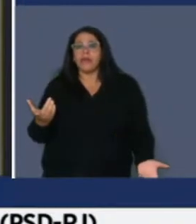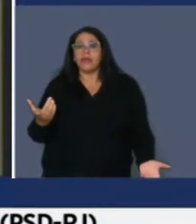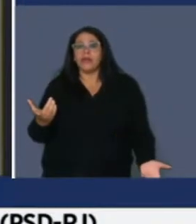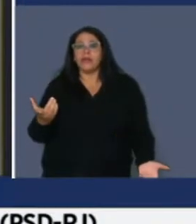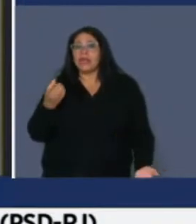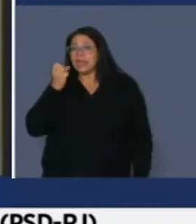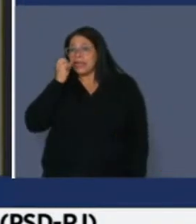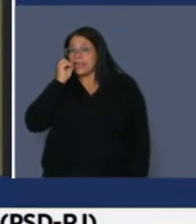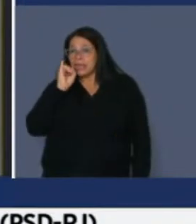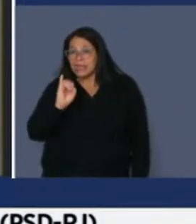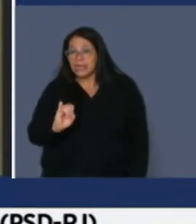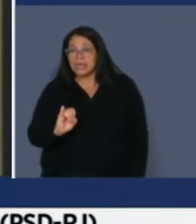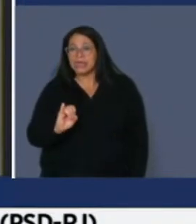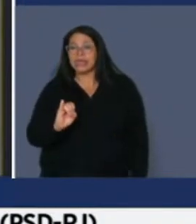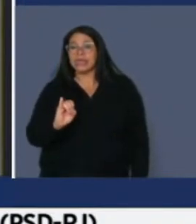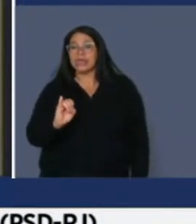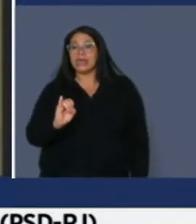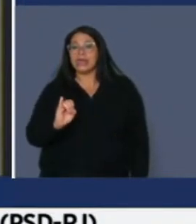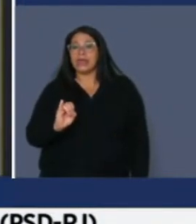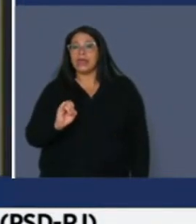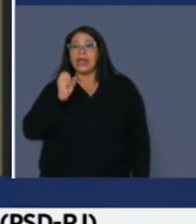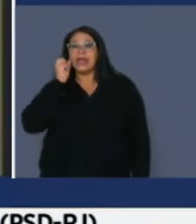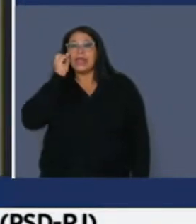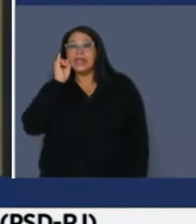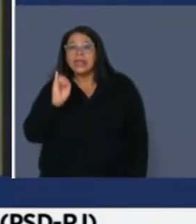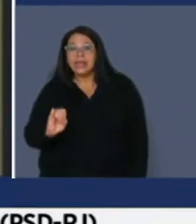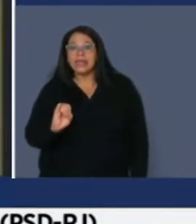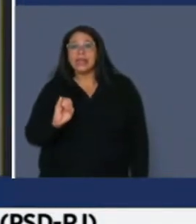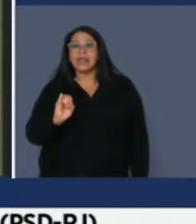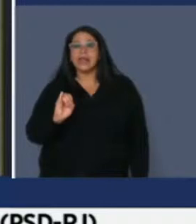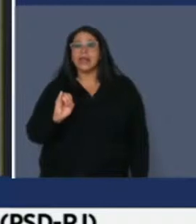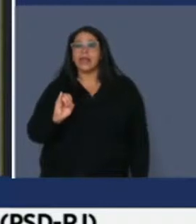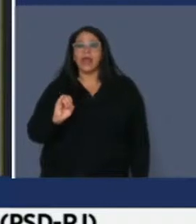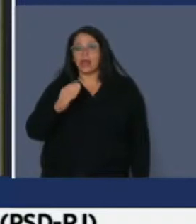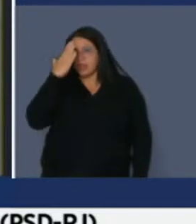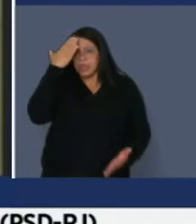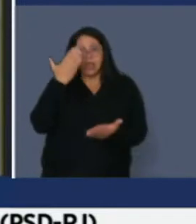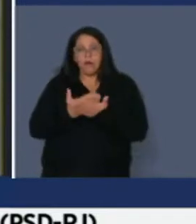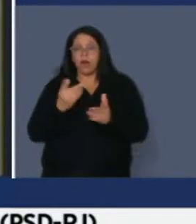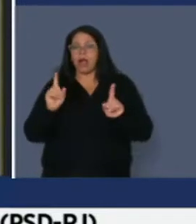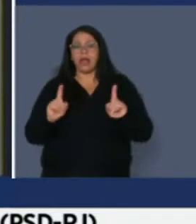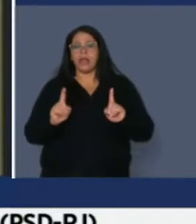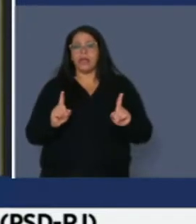Se caso, eu repito, se caso, porque eu não acredito nisso,